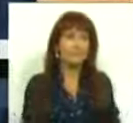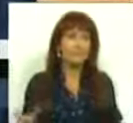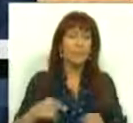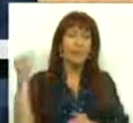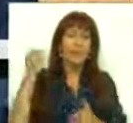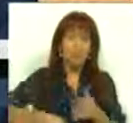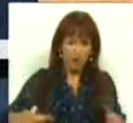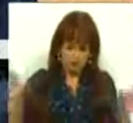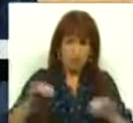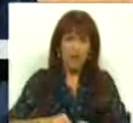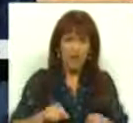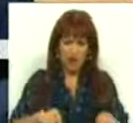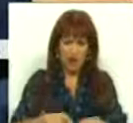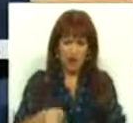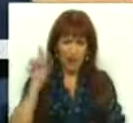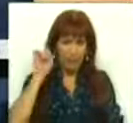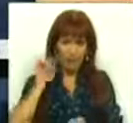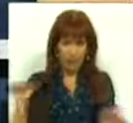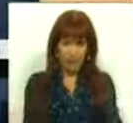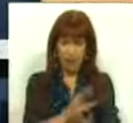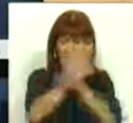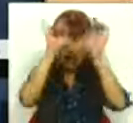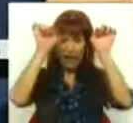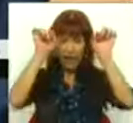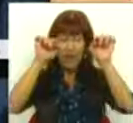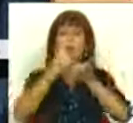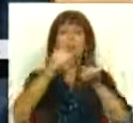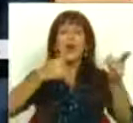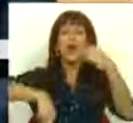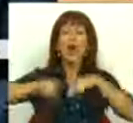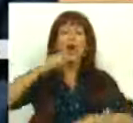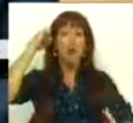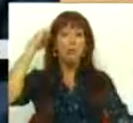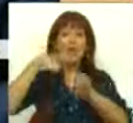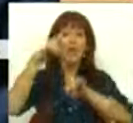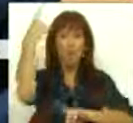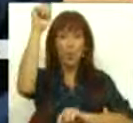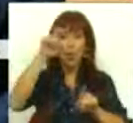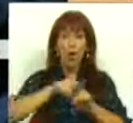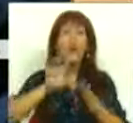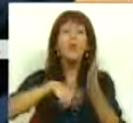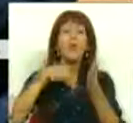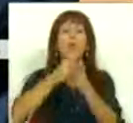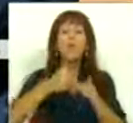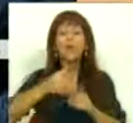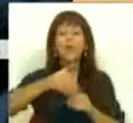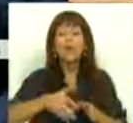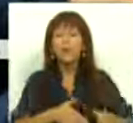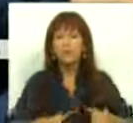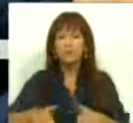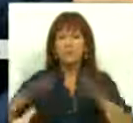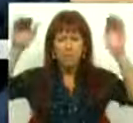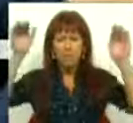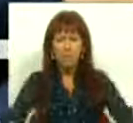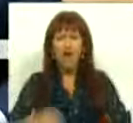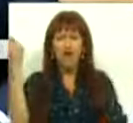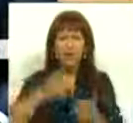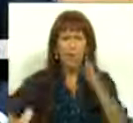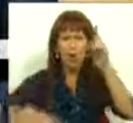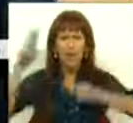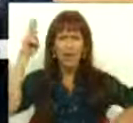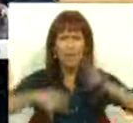mais impostos? É importante que fique clarificado, porque nós temos um objetivo, é no fim deste percurso baixar a